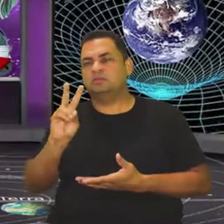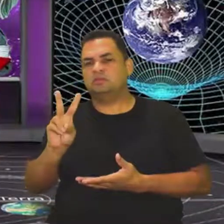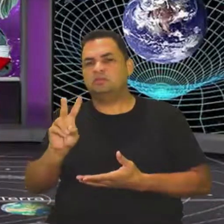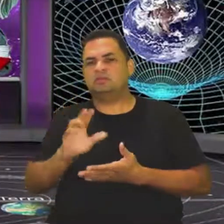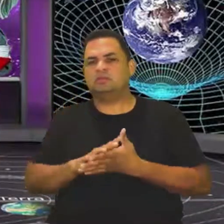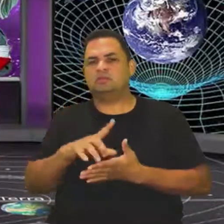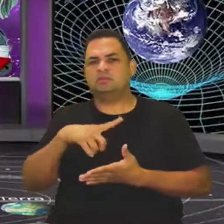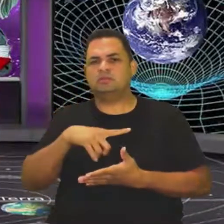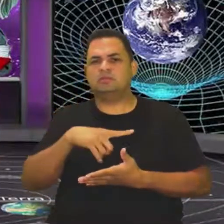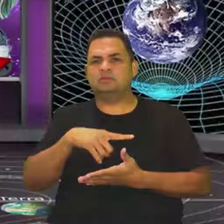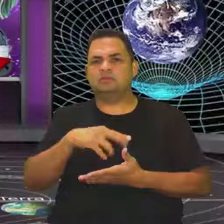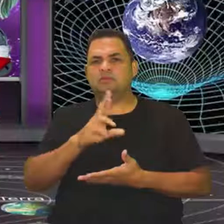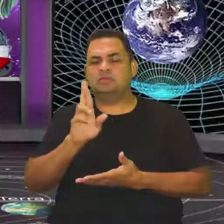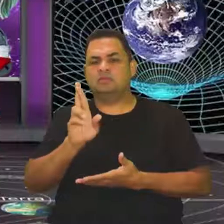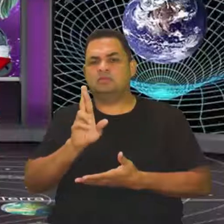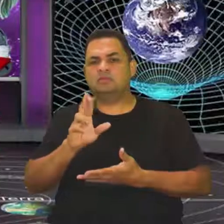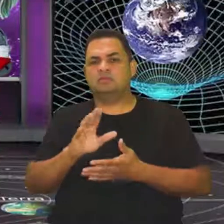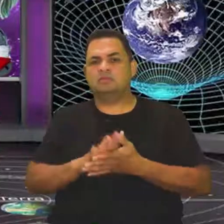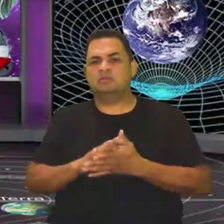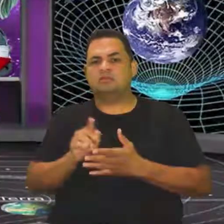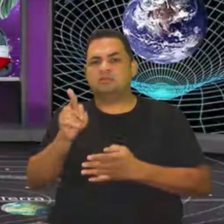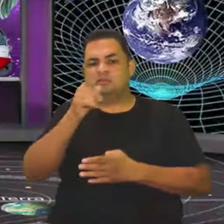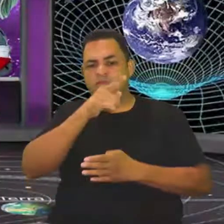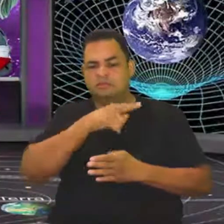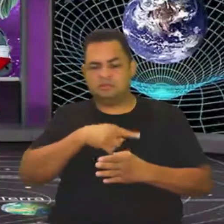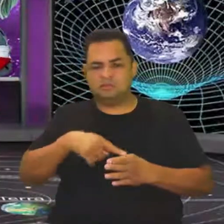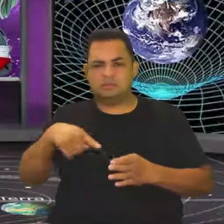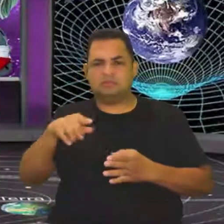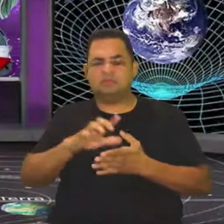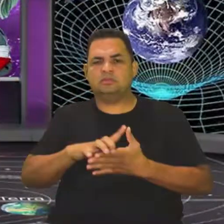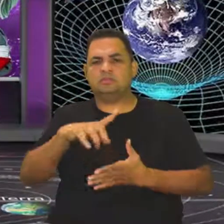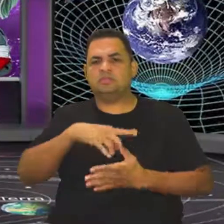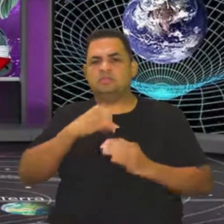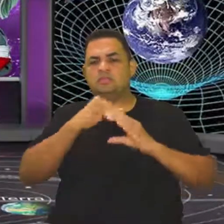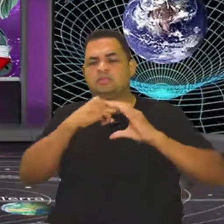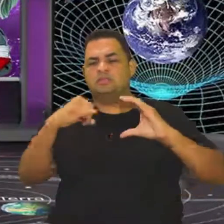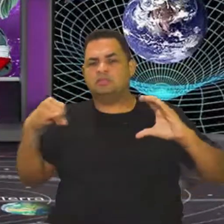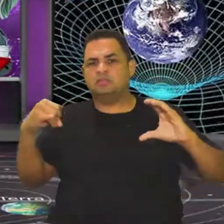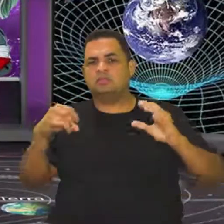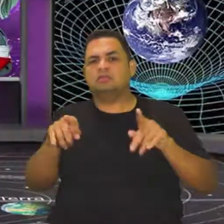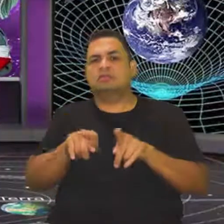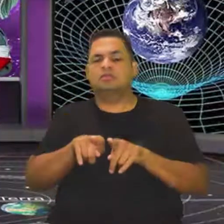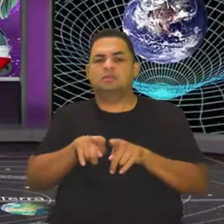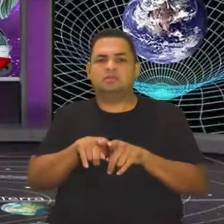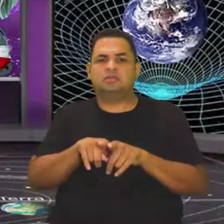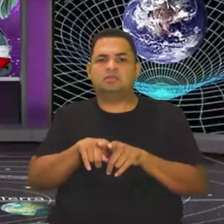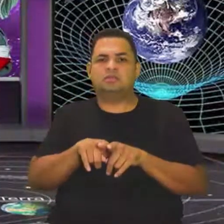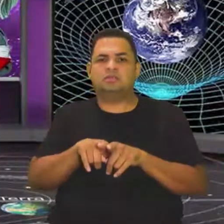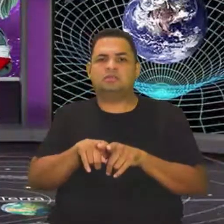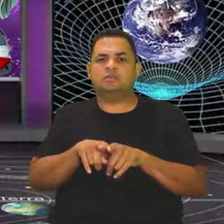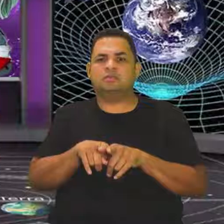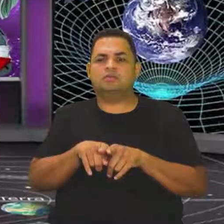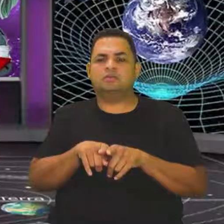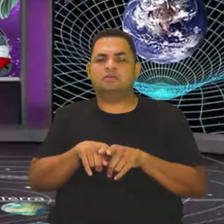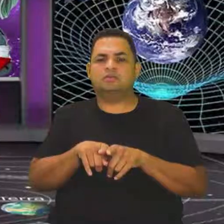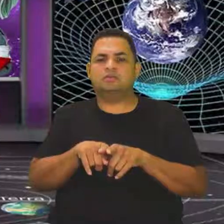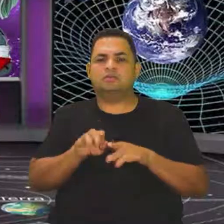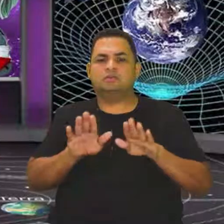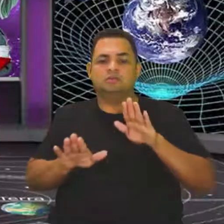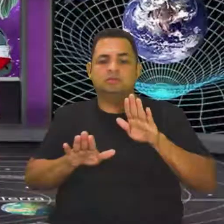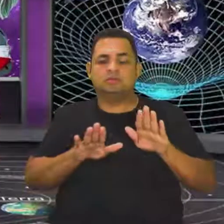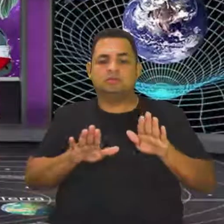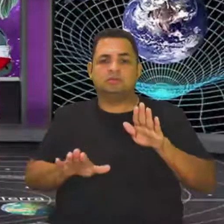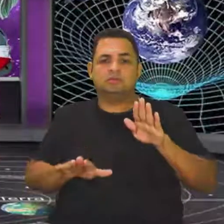certa resistência, se eu estou alimentando, você fecha o circuito, vai ter corrente. E ele deu a corrente também. O que eu vou dizer, pessoal? Dependendo